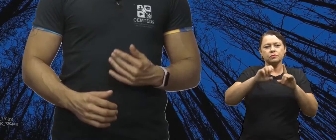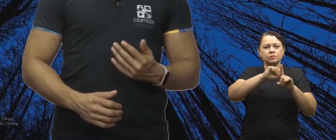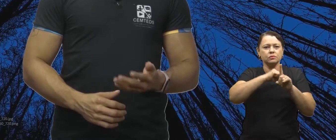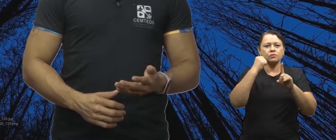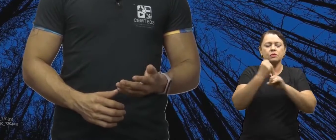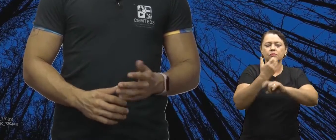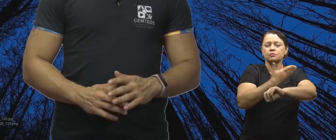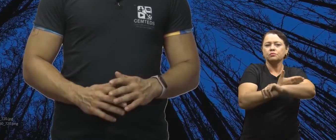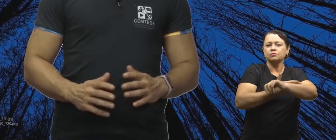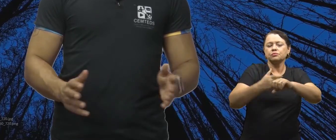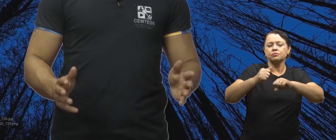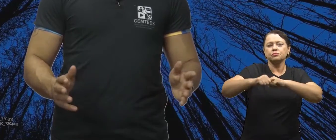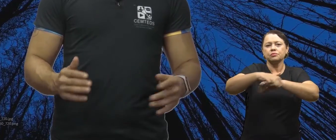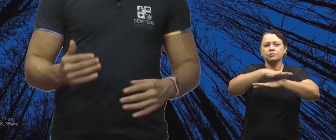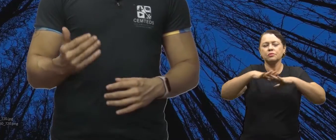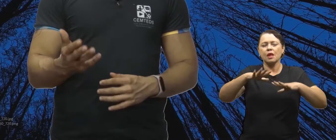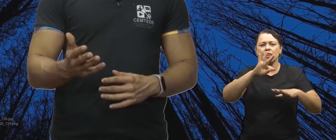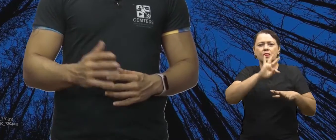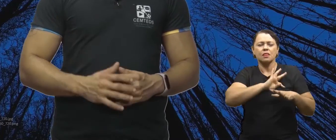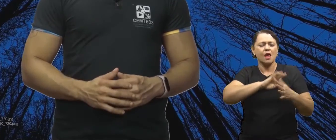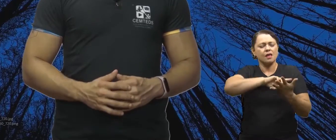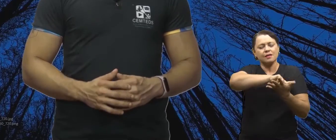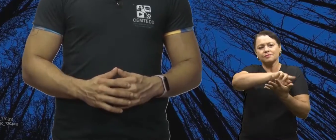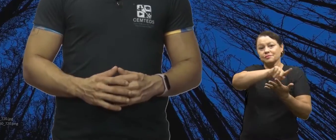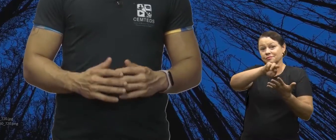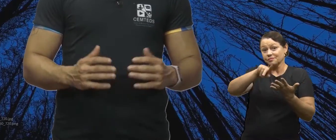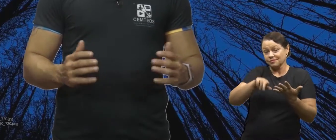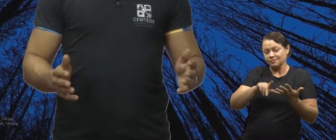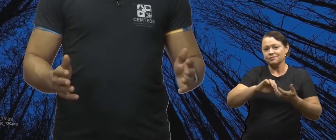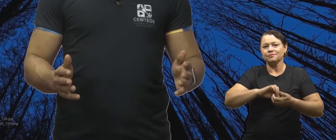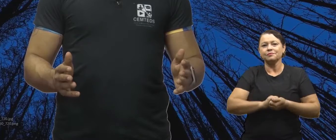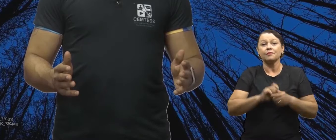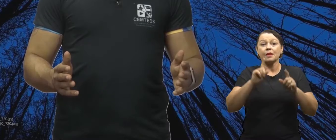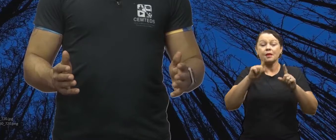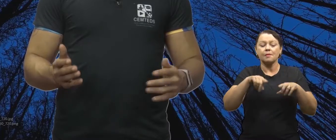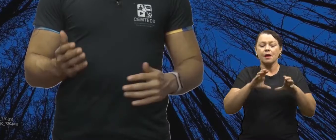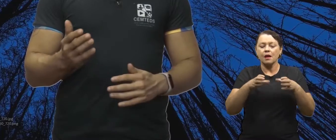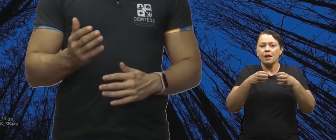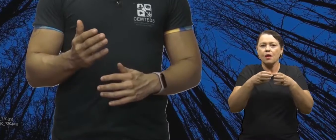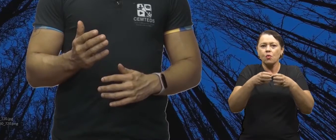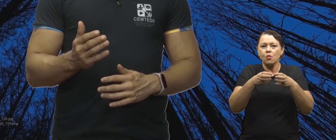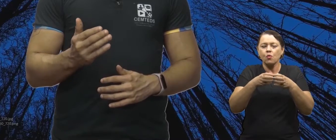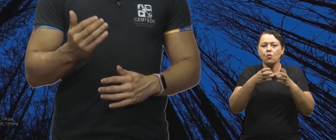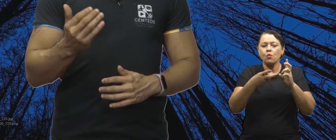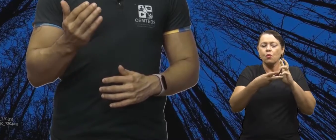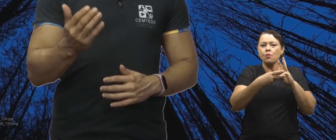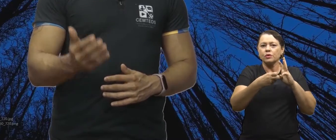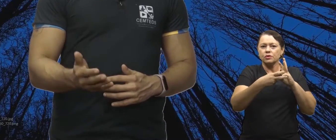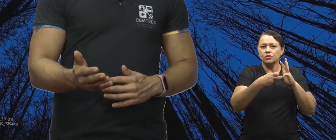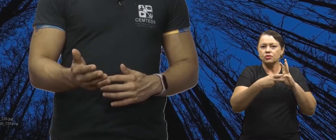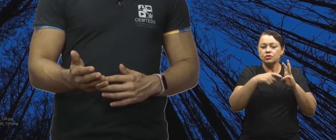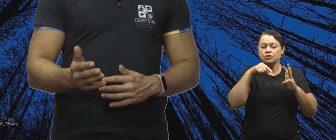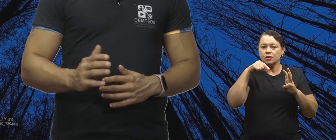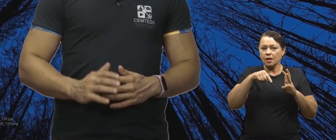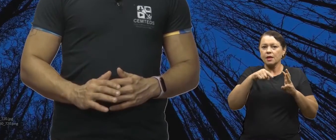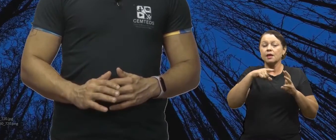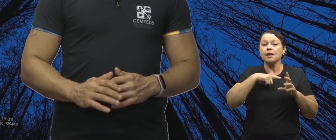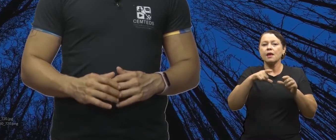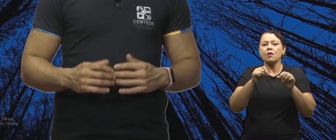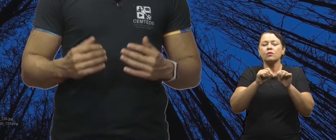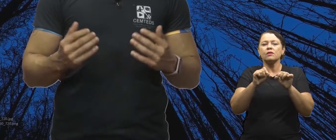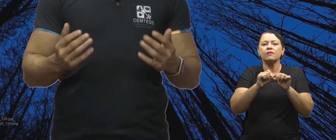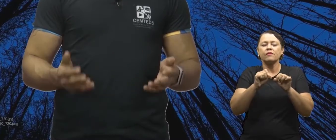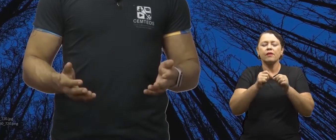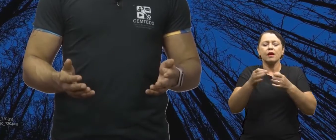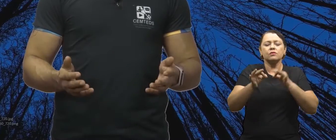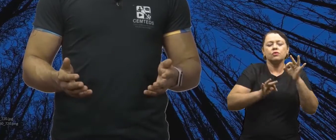costumes, rituais, técnicas, entre outros. Para os povos indígenas, Jurupari é aquele que faz as leis, ou seja,